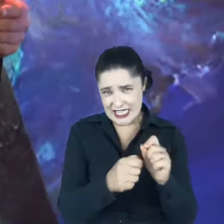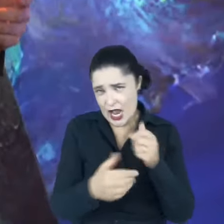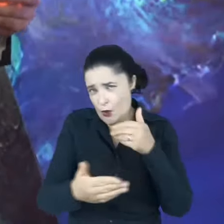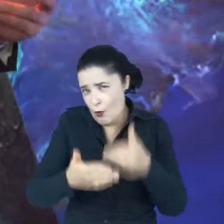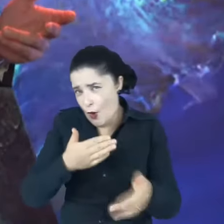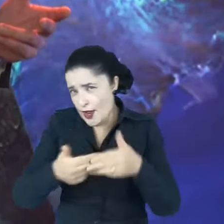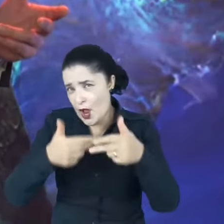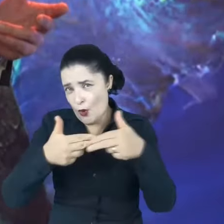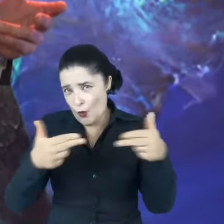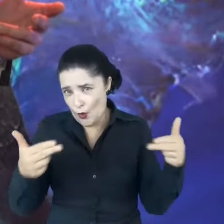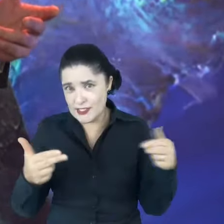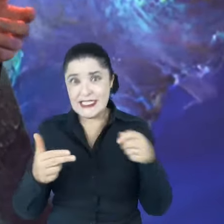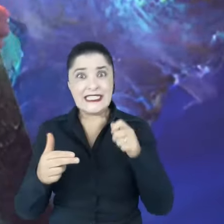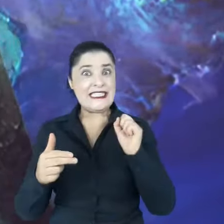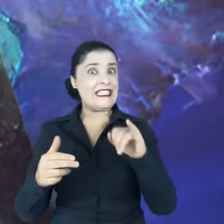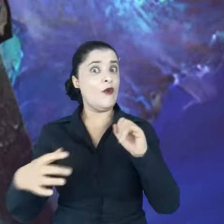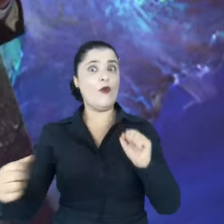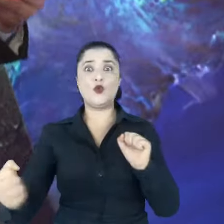se não for junto,